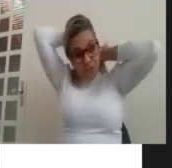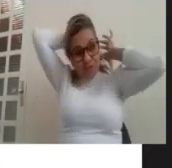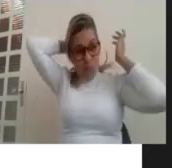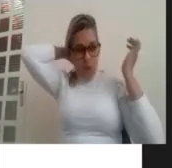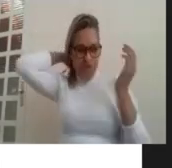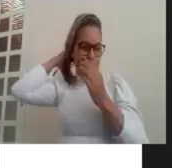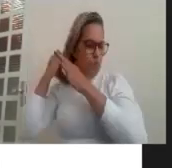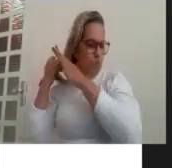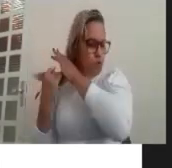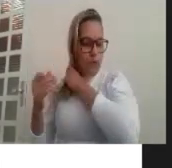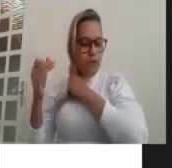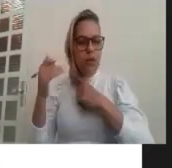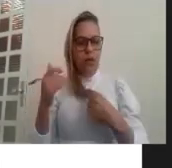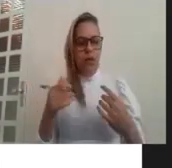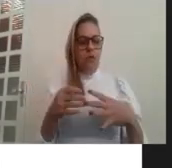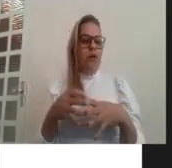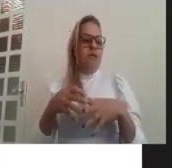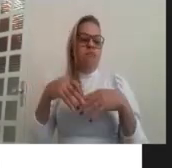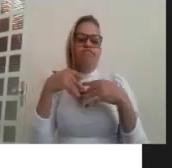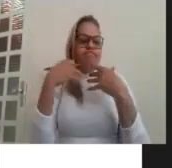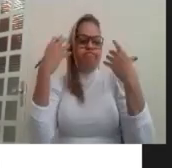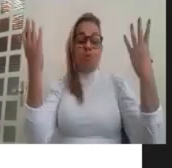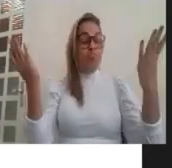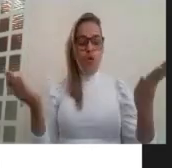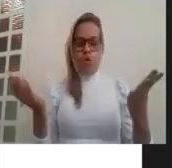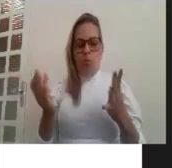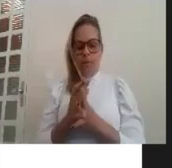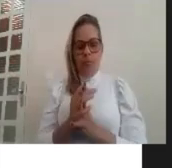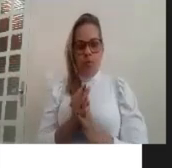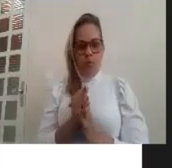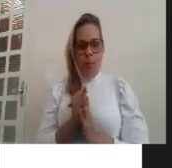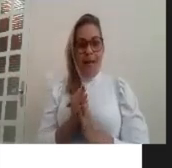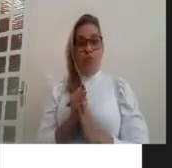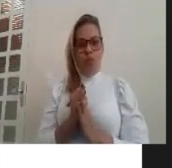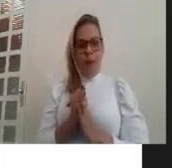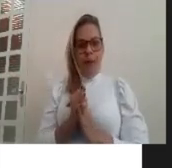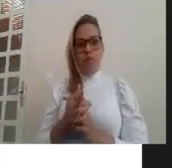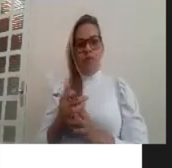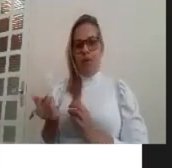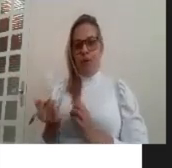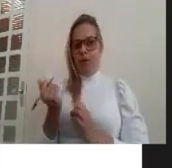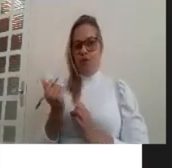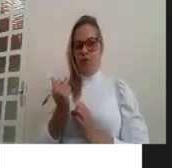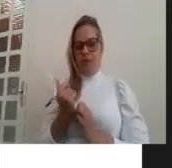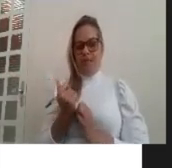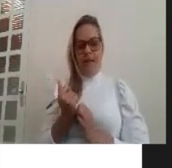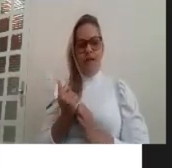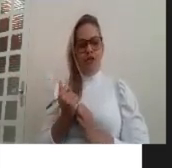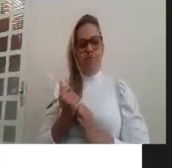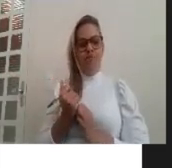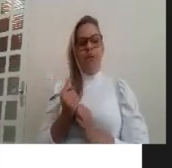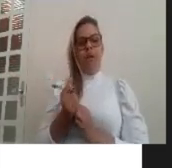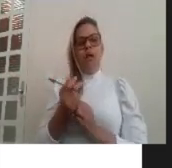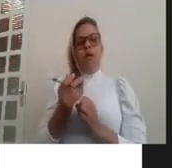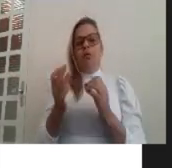além de muita coisa. Seu curso, ele não é um curso muito completo, muito, uma bagagem muito completa. No sábado eu atendi uma